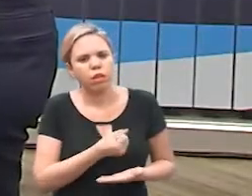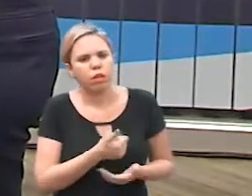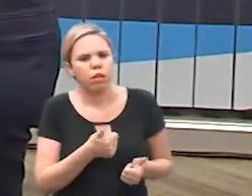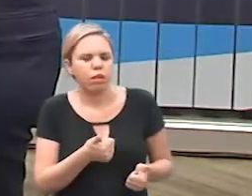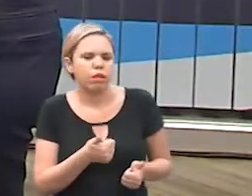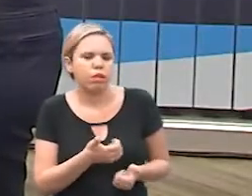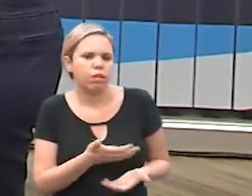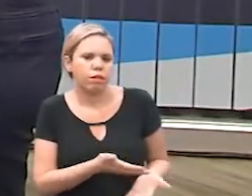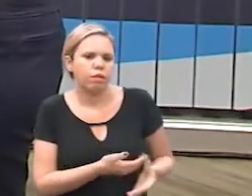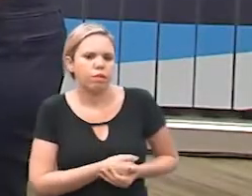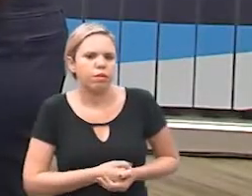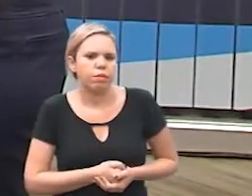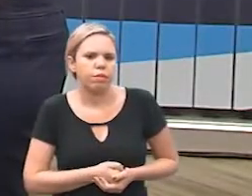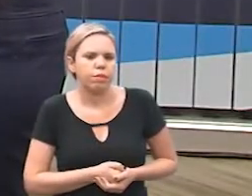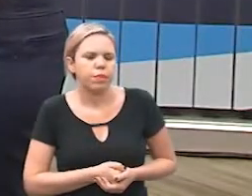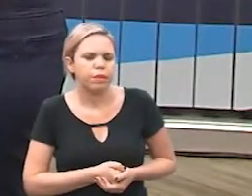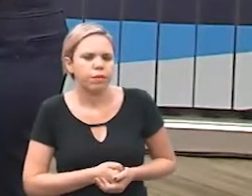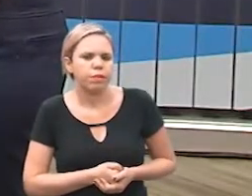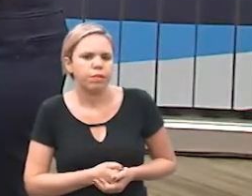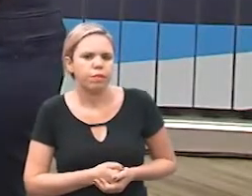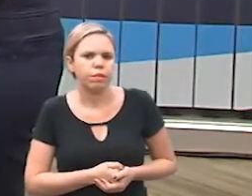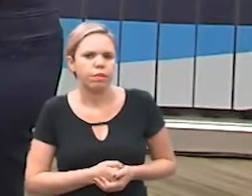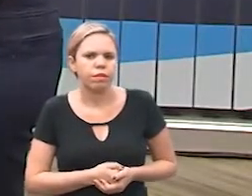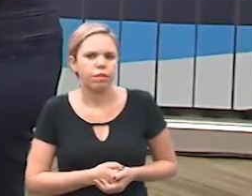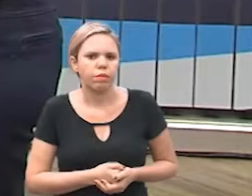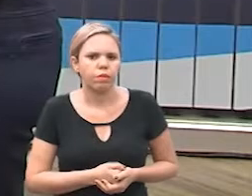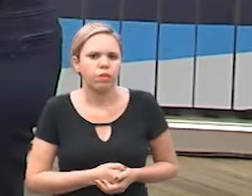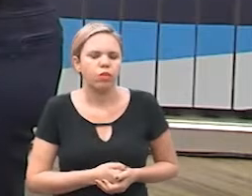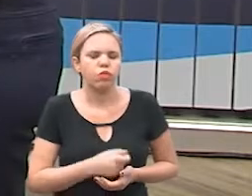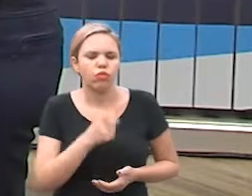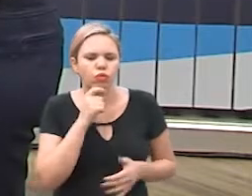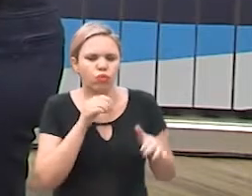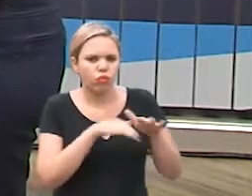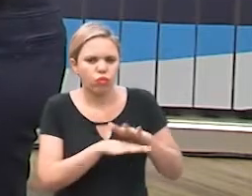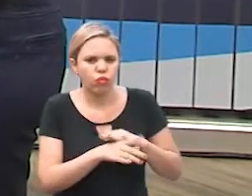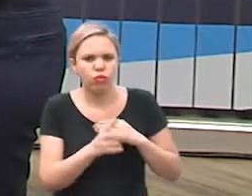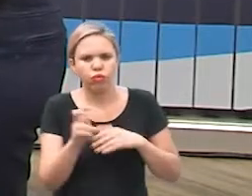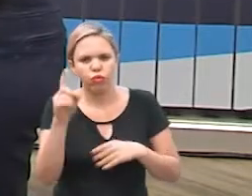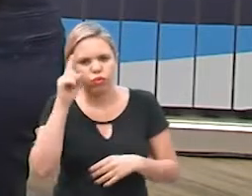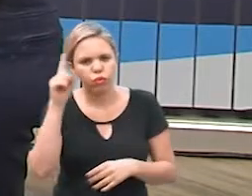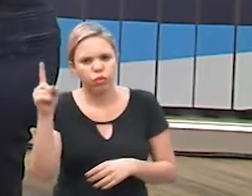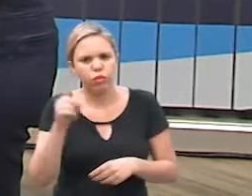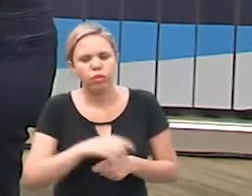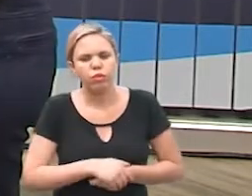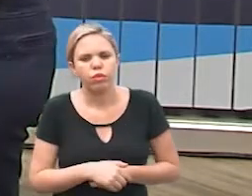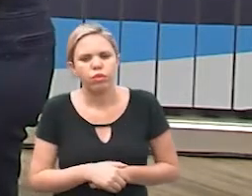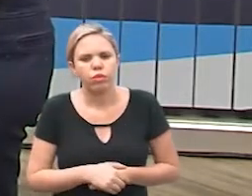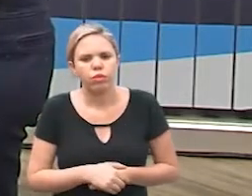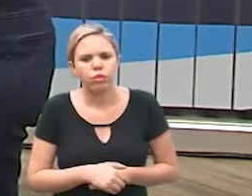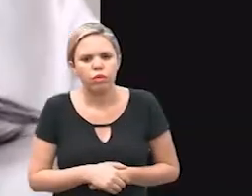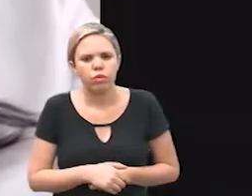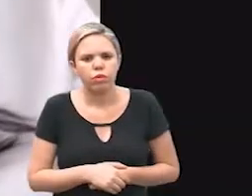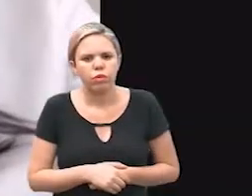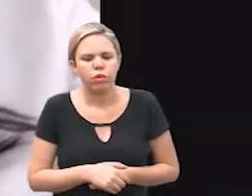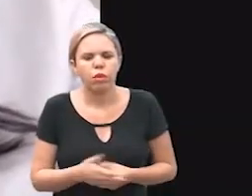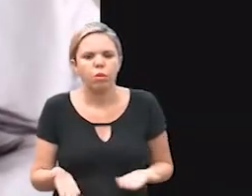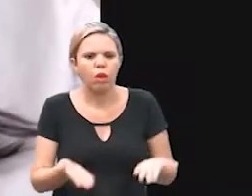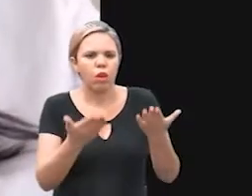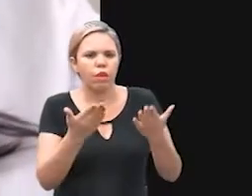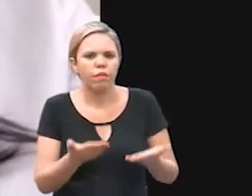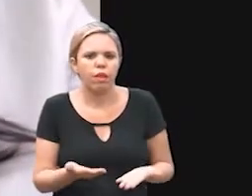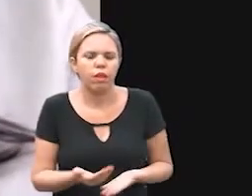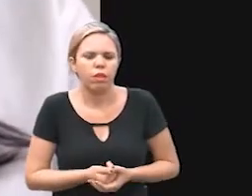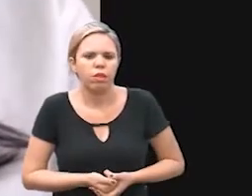alimentada com ele, então. Isso, aí ela congela, ele tem validade de 15 dias. E aí ela pode levar para